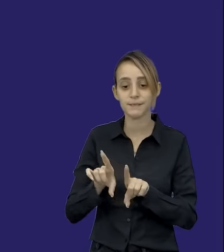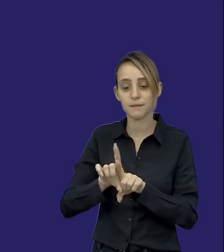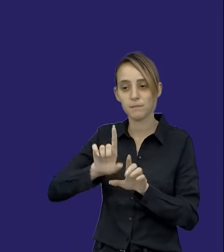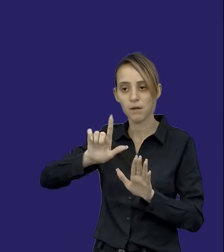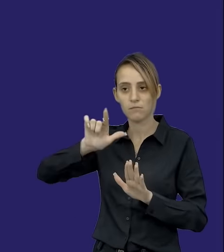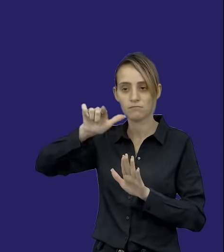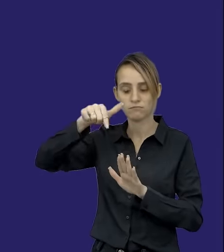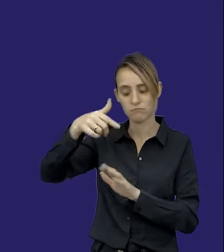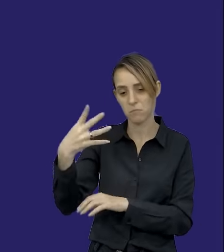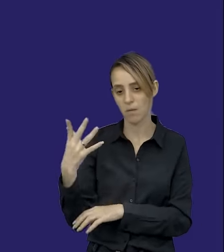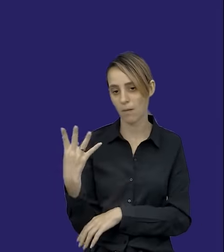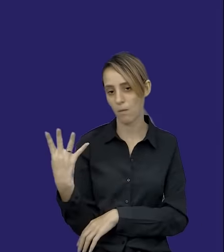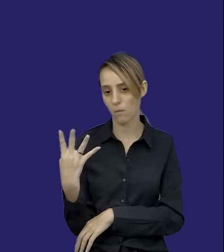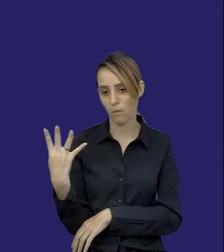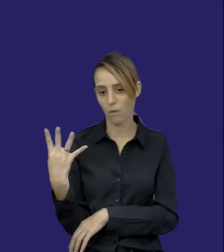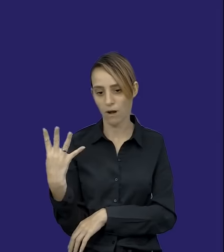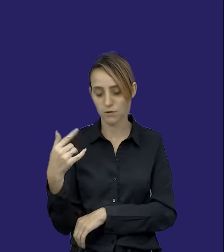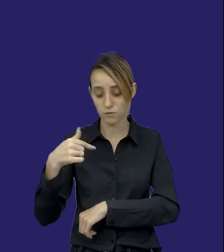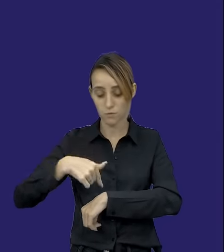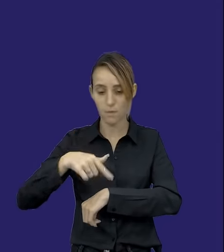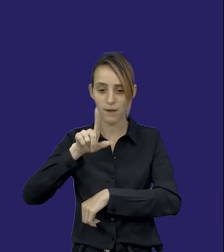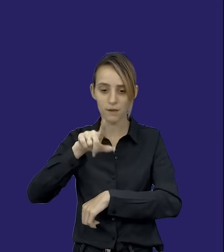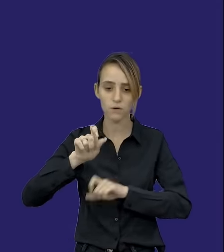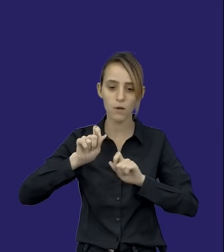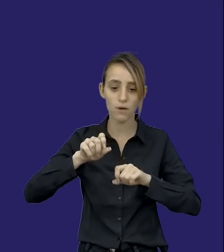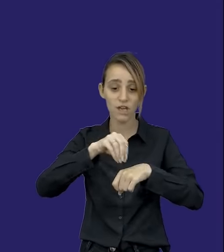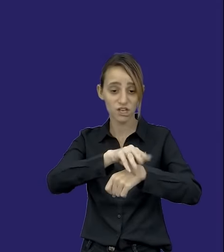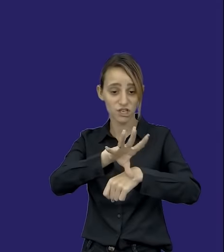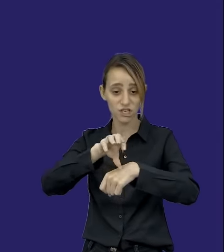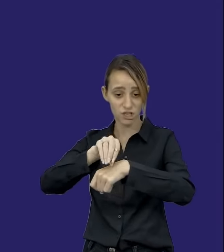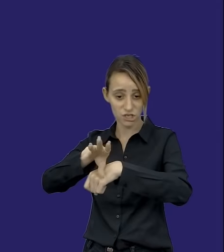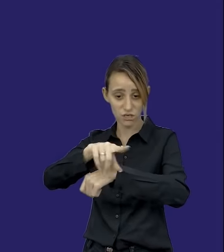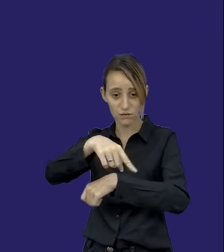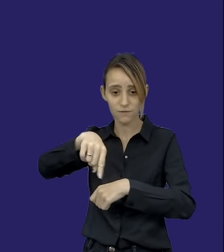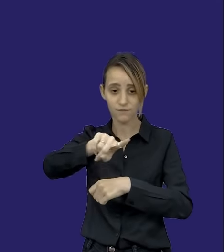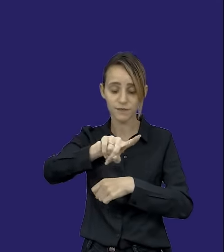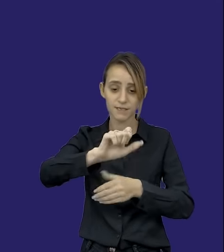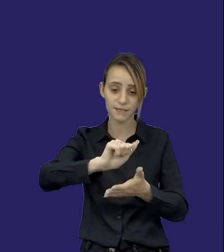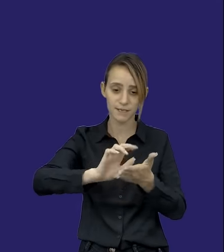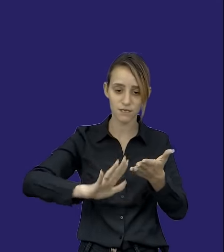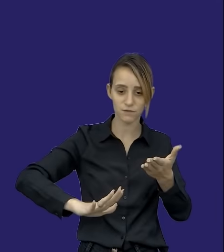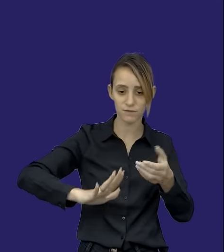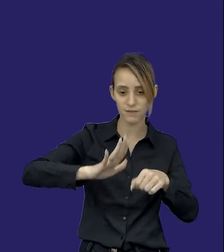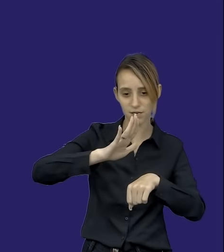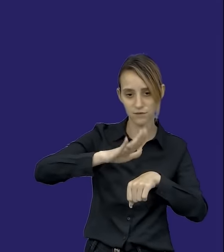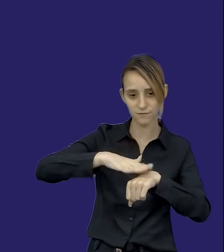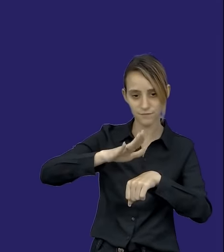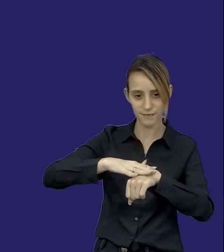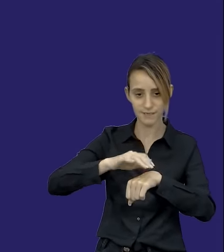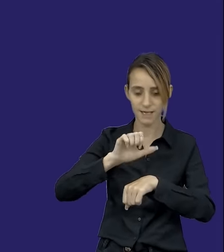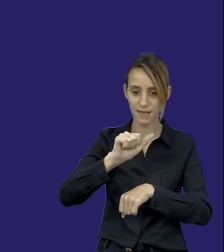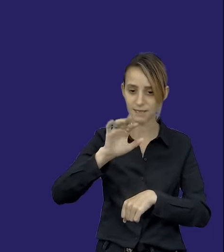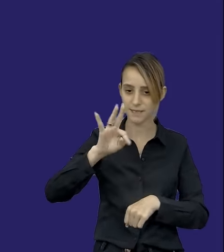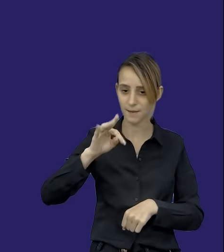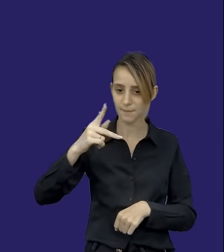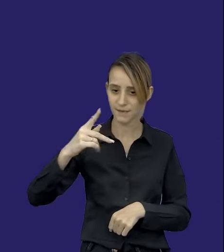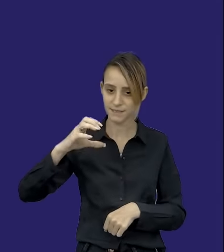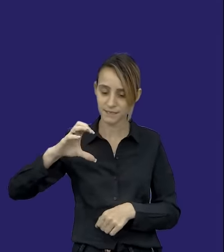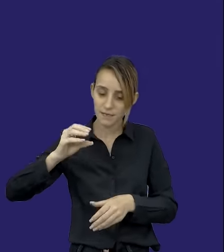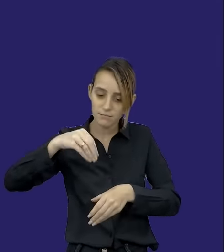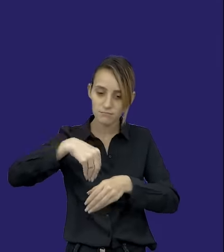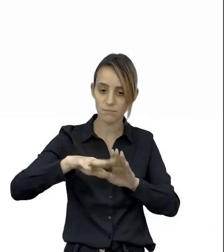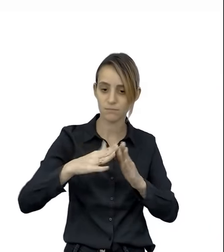quarto momento, são as sugestões de atividades para o desdobramento na TPC da escola. Vamos lá.